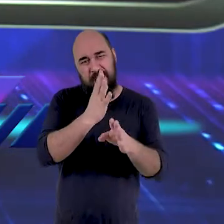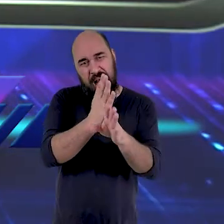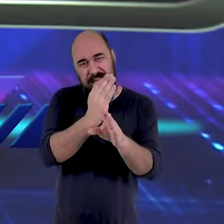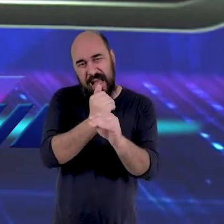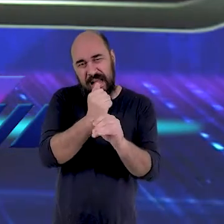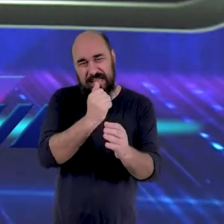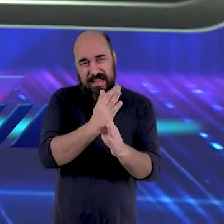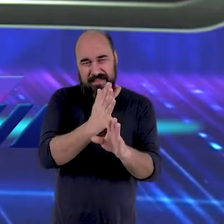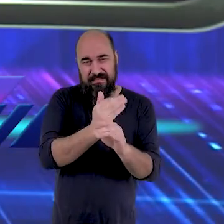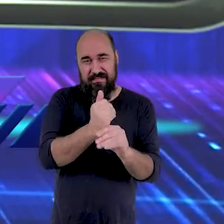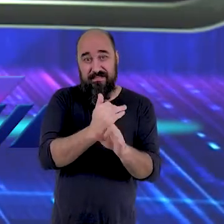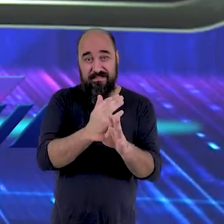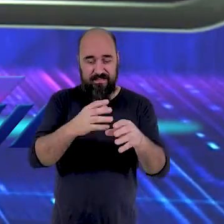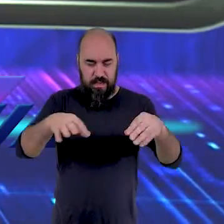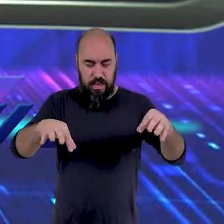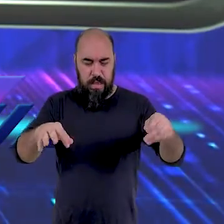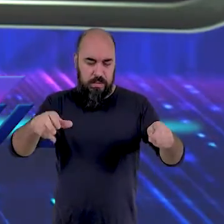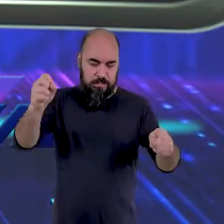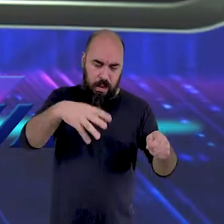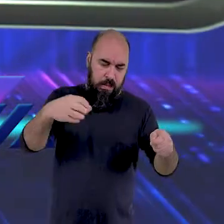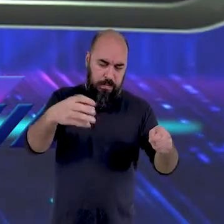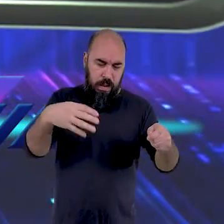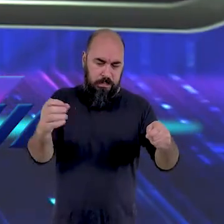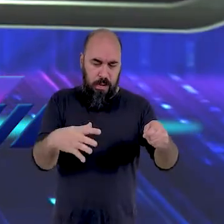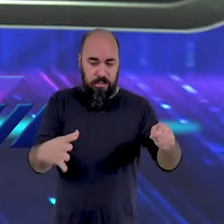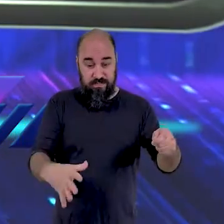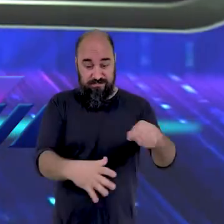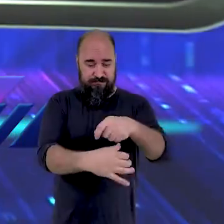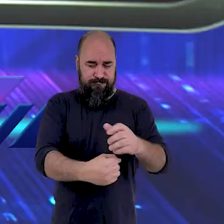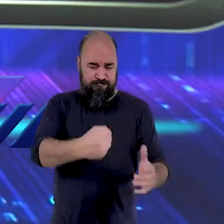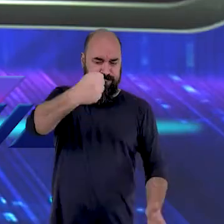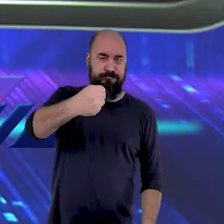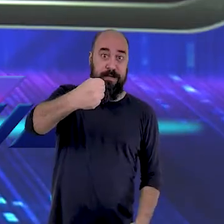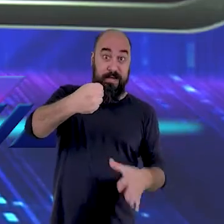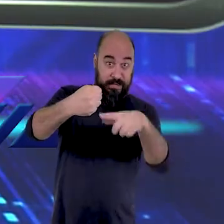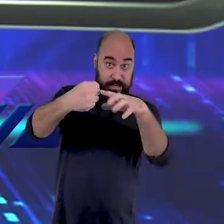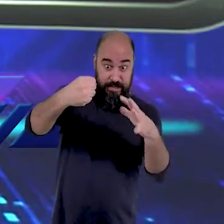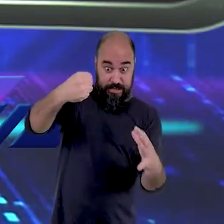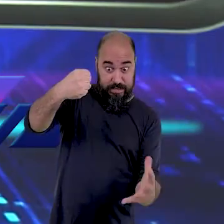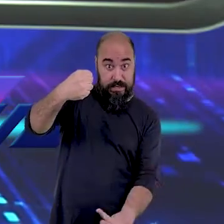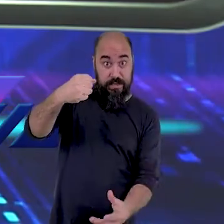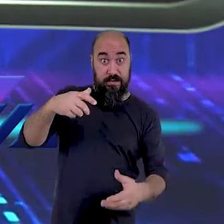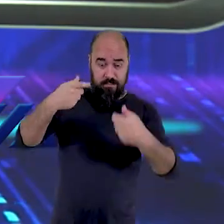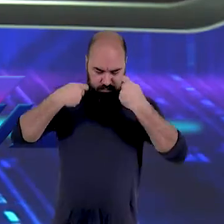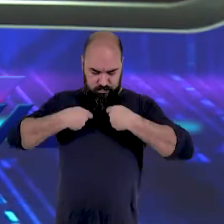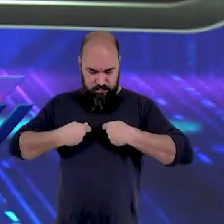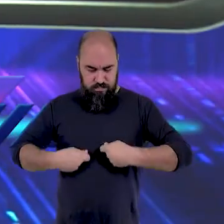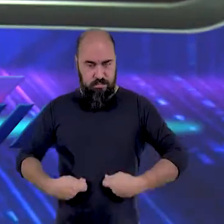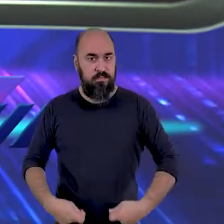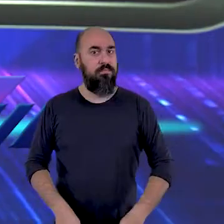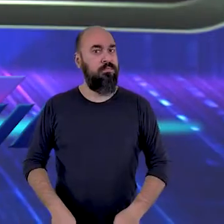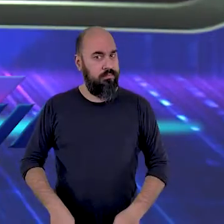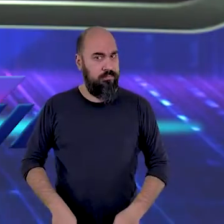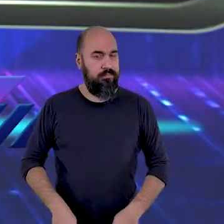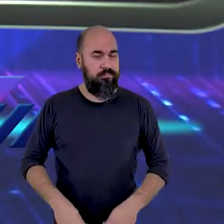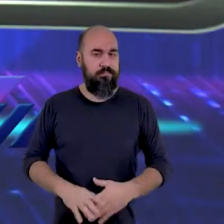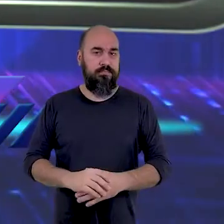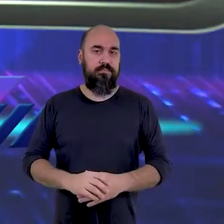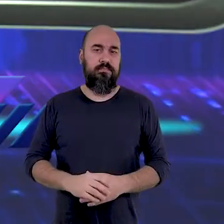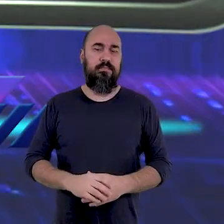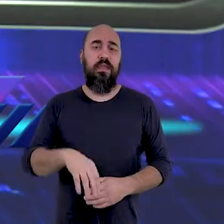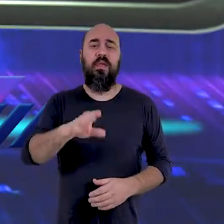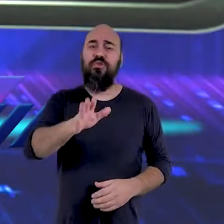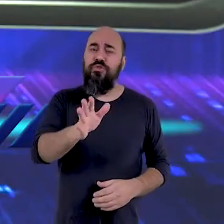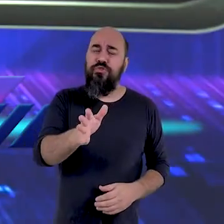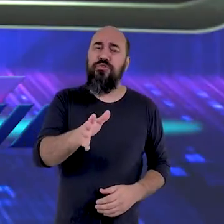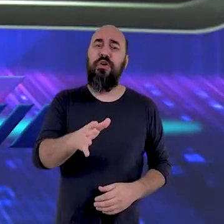uma olhadinha em programas anteriores, vai até o aplicativo da NT Play ou no nosso canal no YouTube para acompanhar os programas